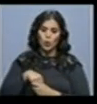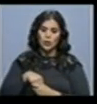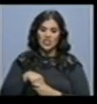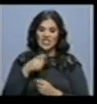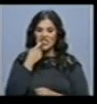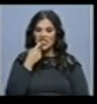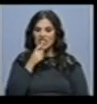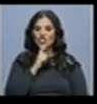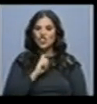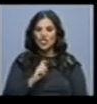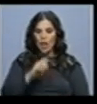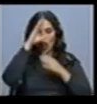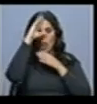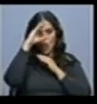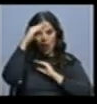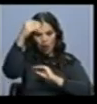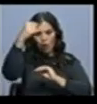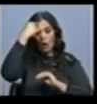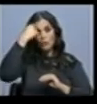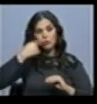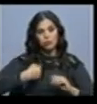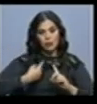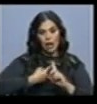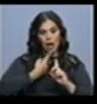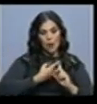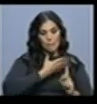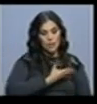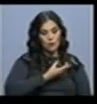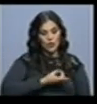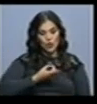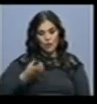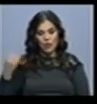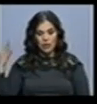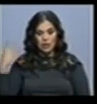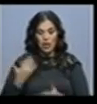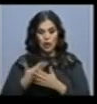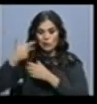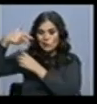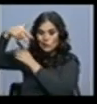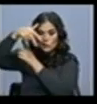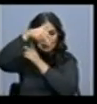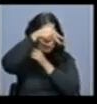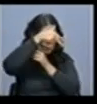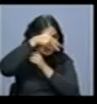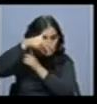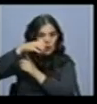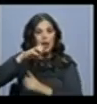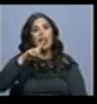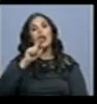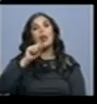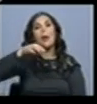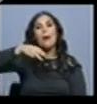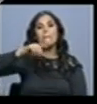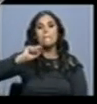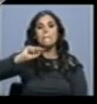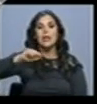gelo na Lua. Nós sabemos desde o início da década de 90, nomeadamente com a sonda Clementine, que cerca de